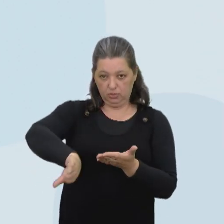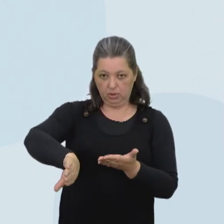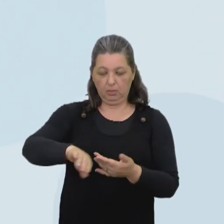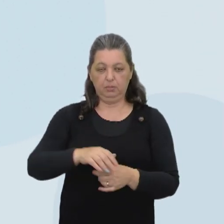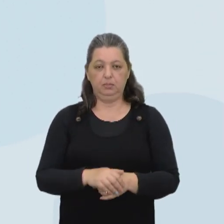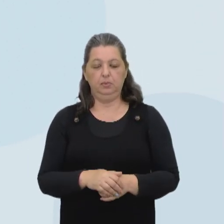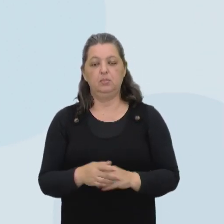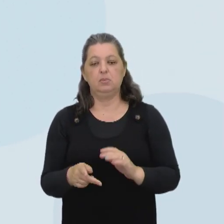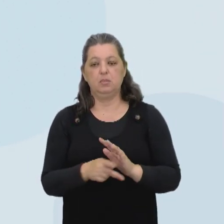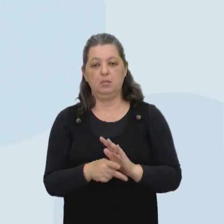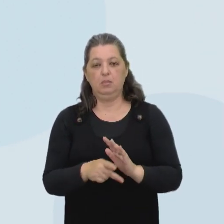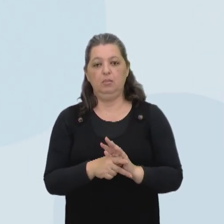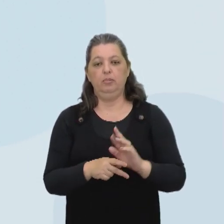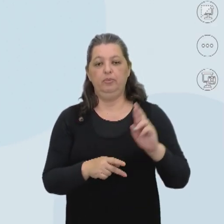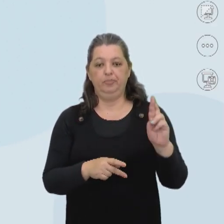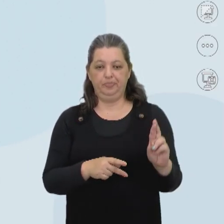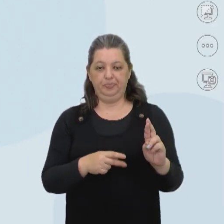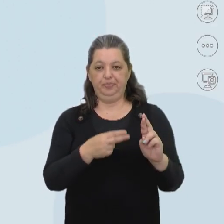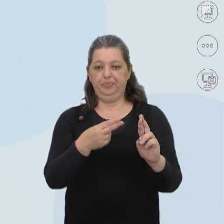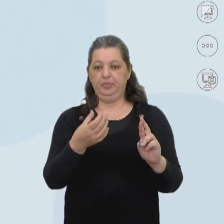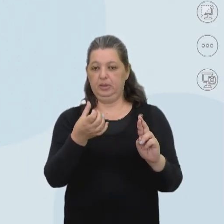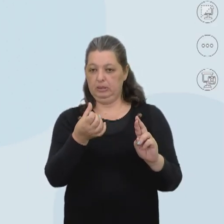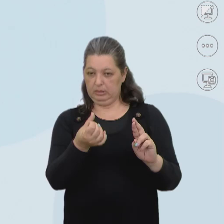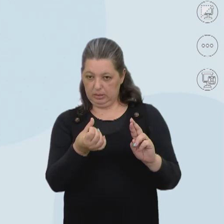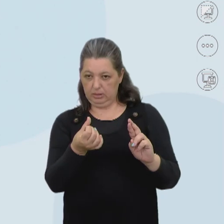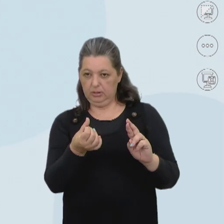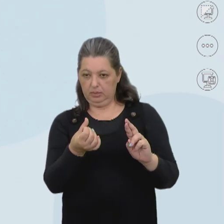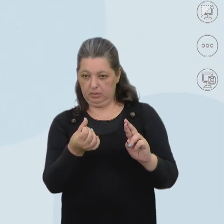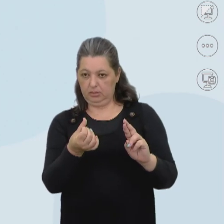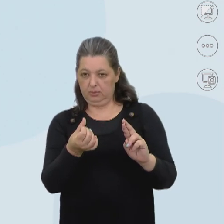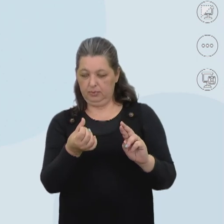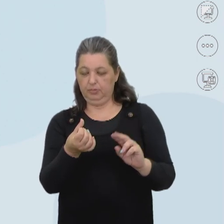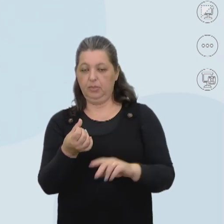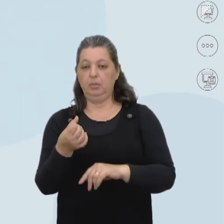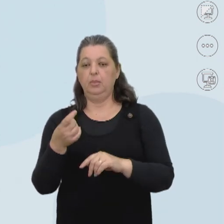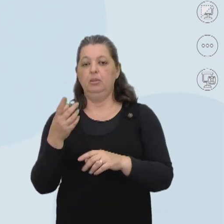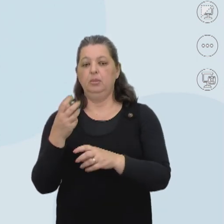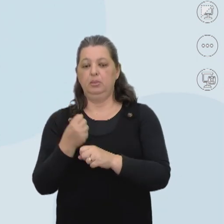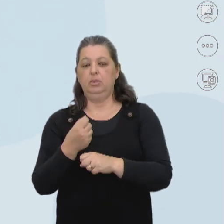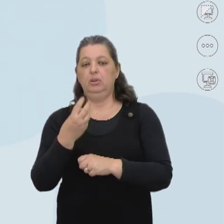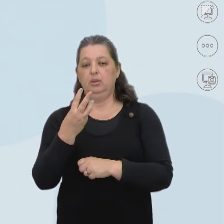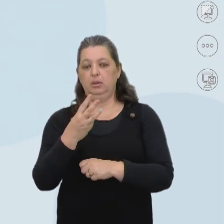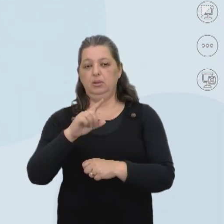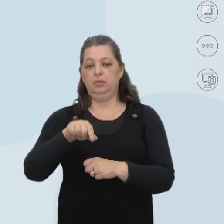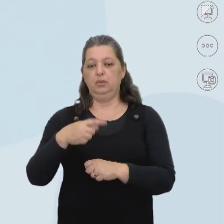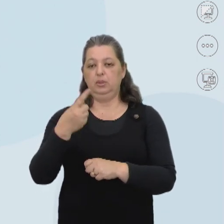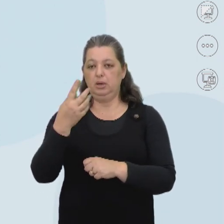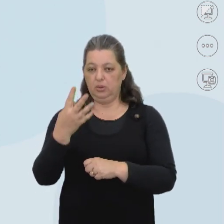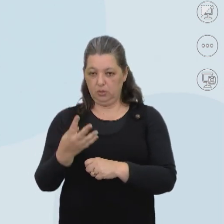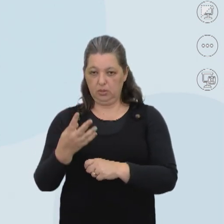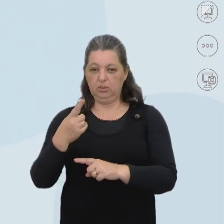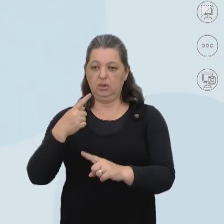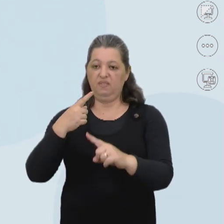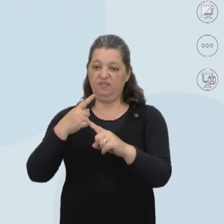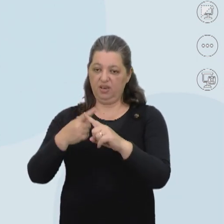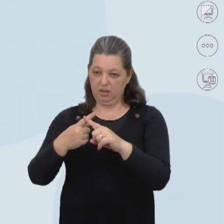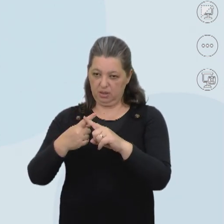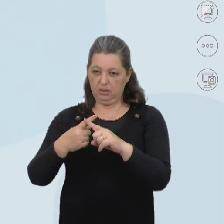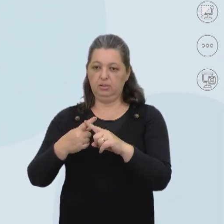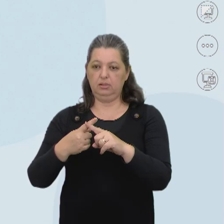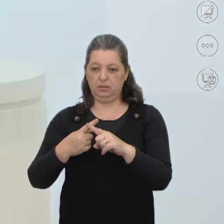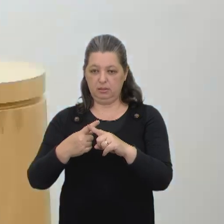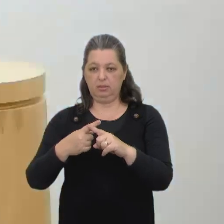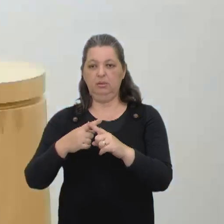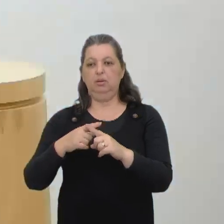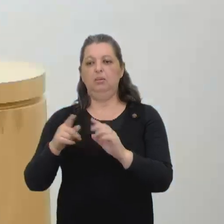usar o seu raio valendo 6, vai calcular a área, que é 3,14 vezes esse raio, faz a conta dessa